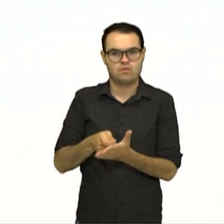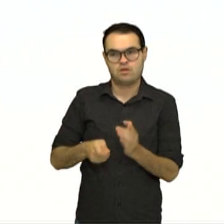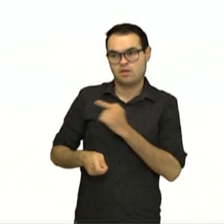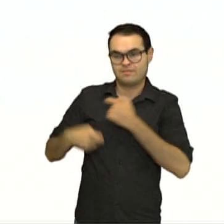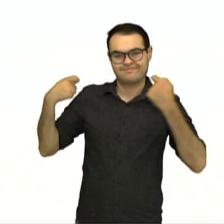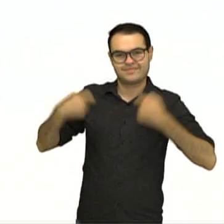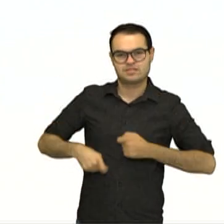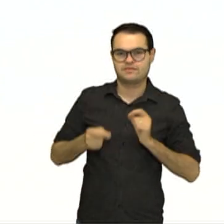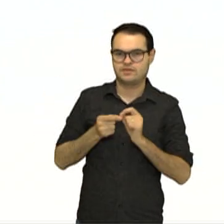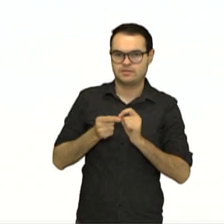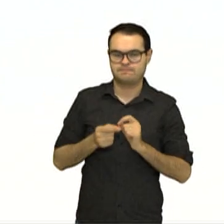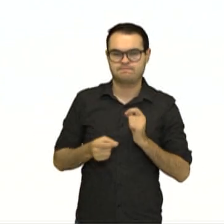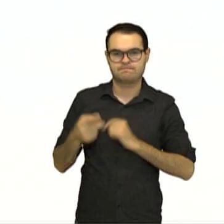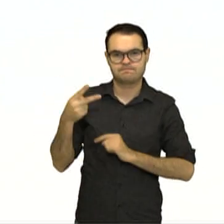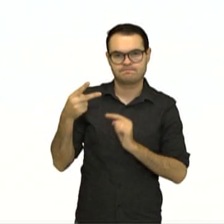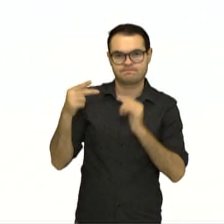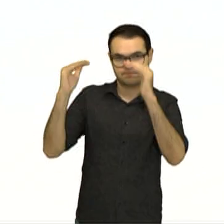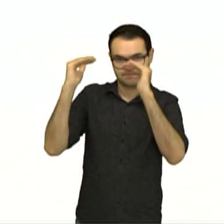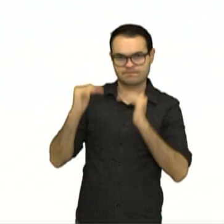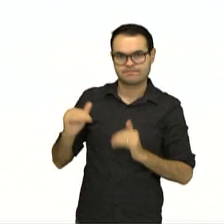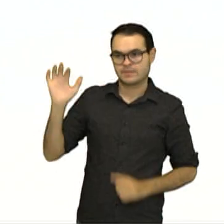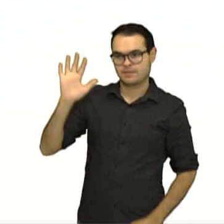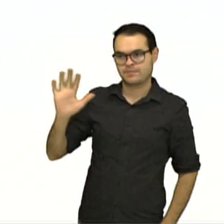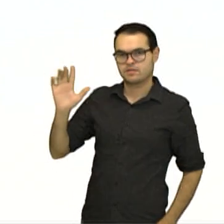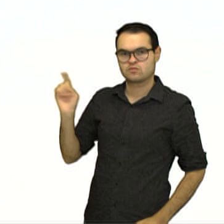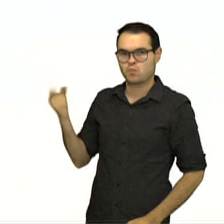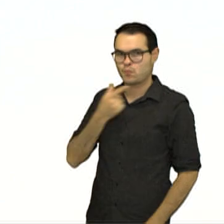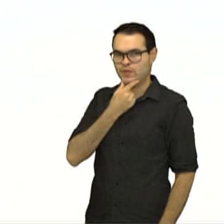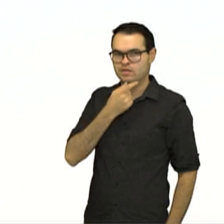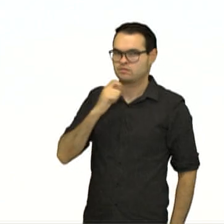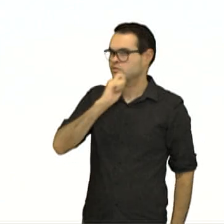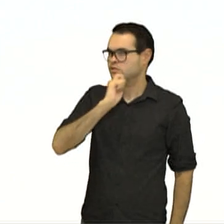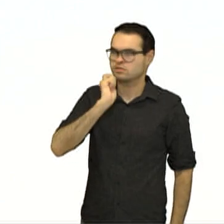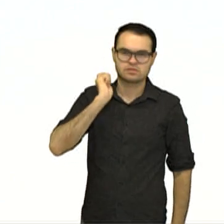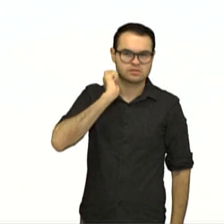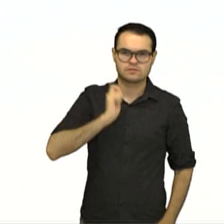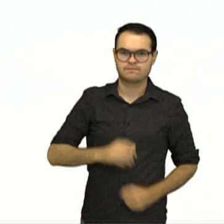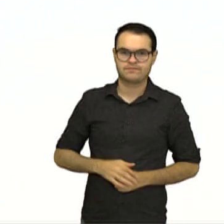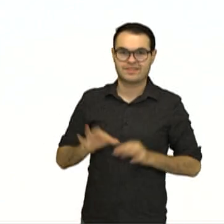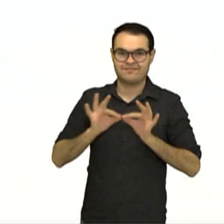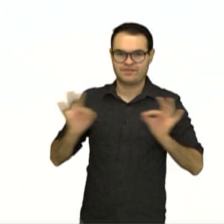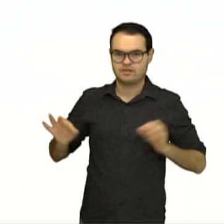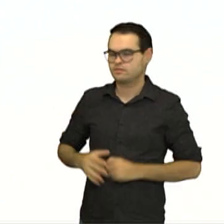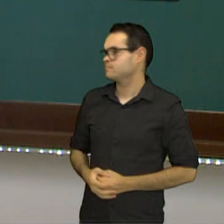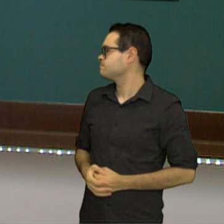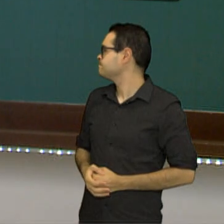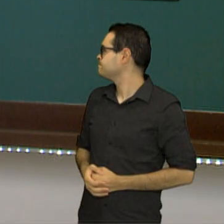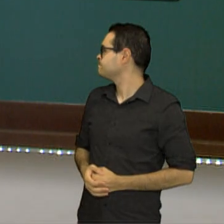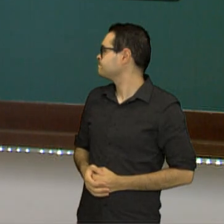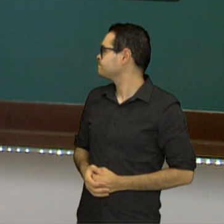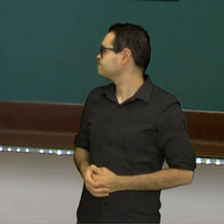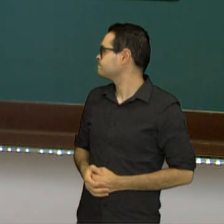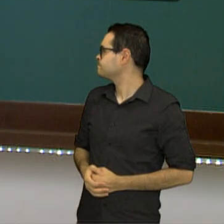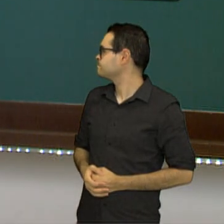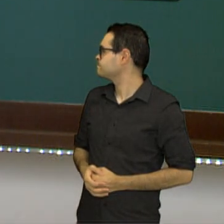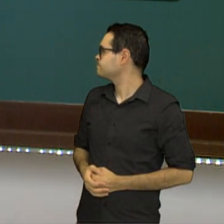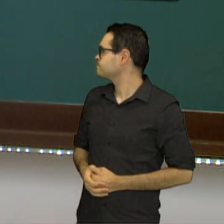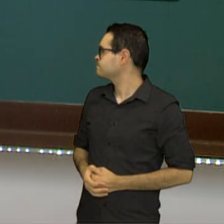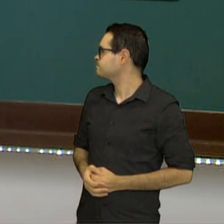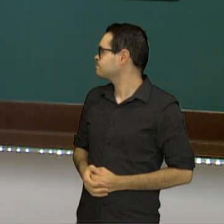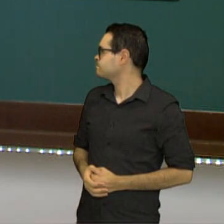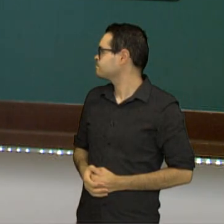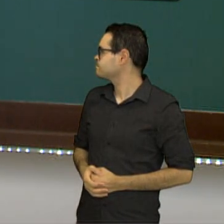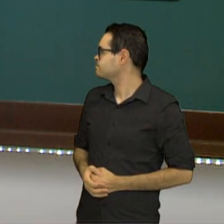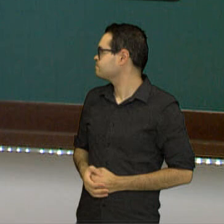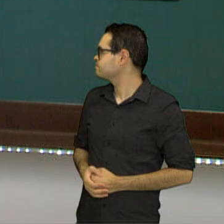deve fazer. No de baixo, nós temos um menino escovando os dentes. E a frase diz, Jack must brush his